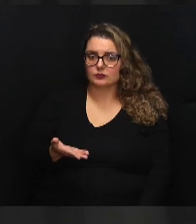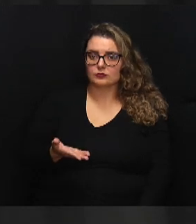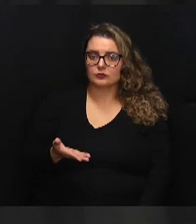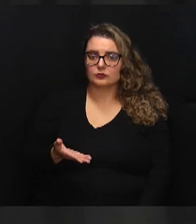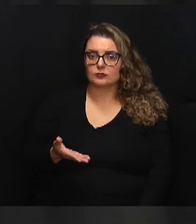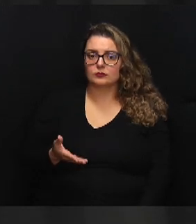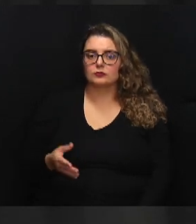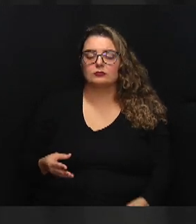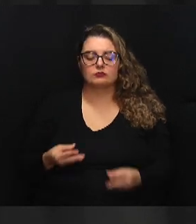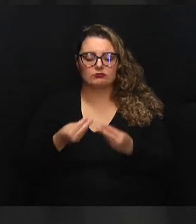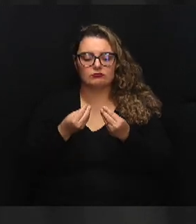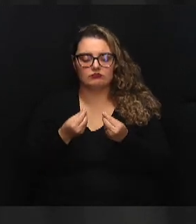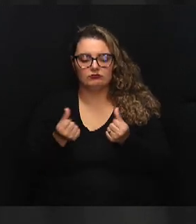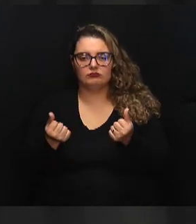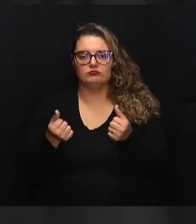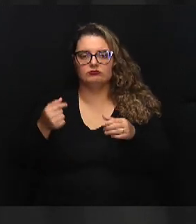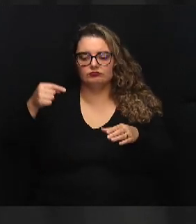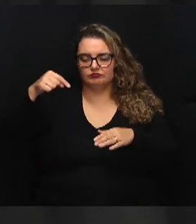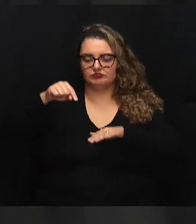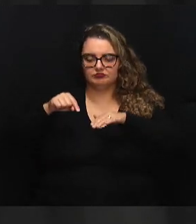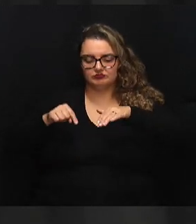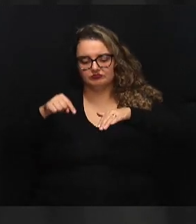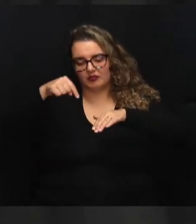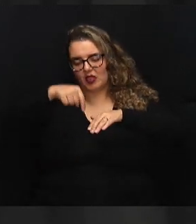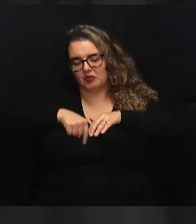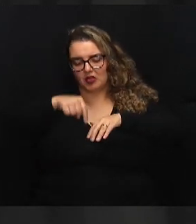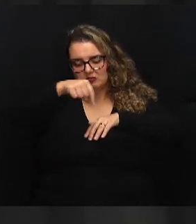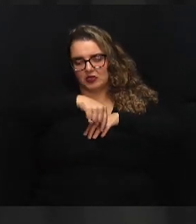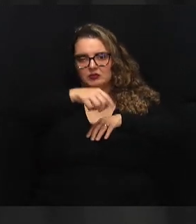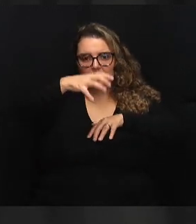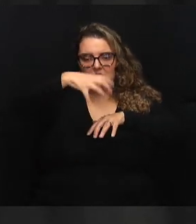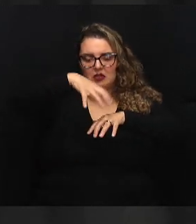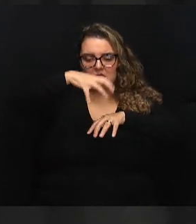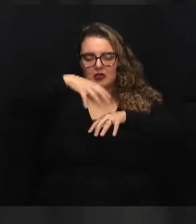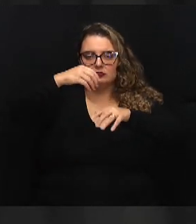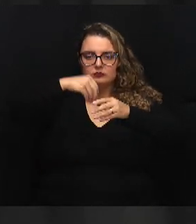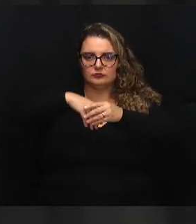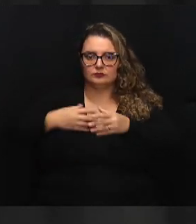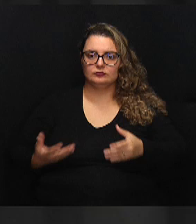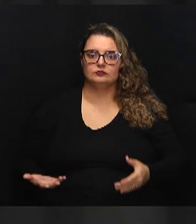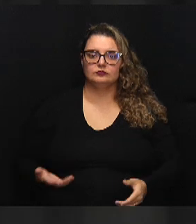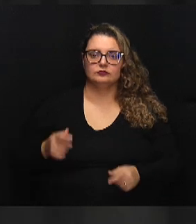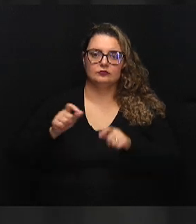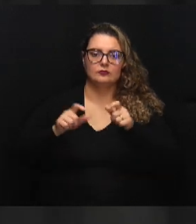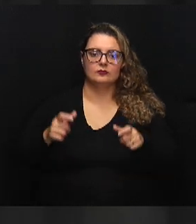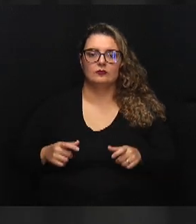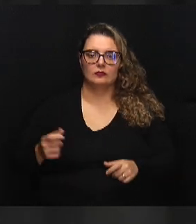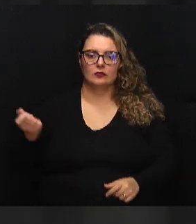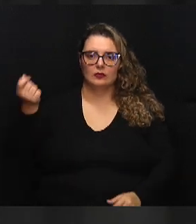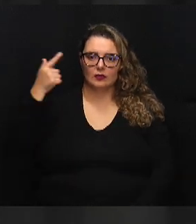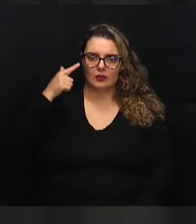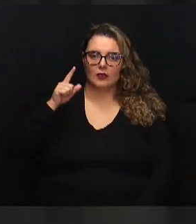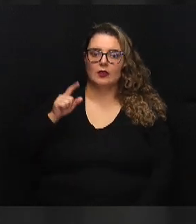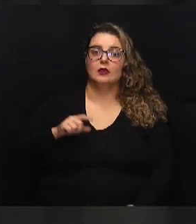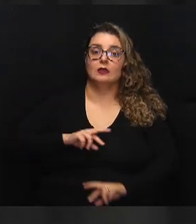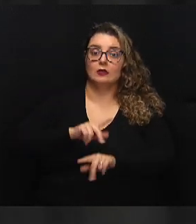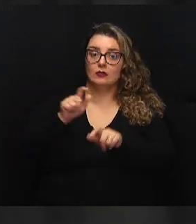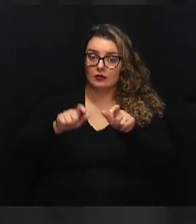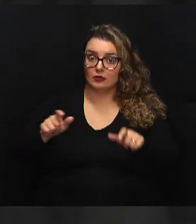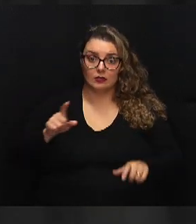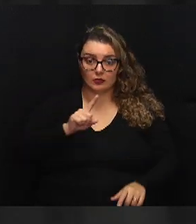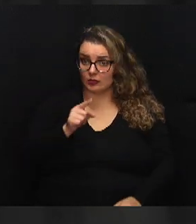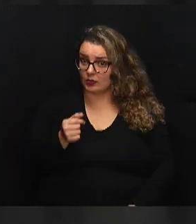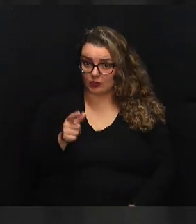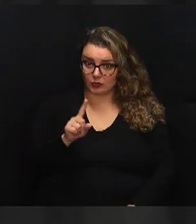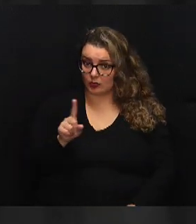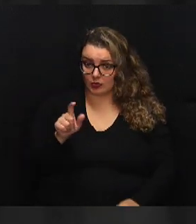todo deteriorado, furado, e chovia muito lá dentro, o pessoal tomava sol, e é muita gente, viu, gente? Não é pouca